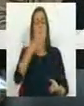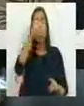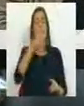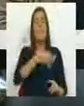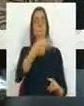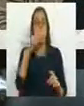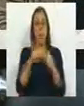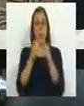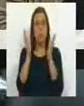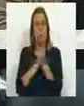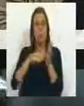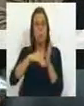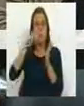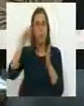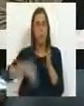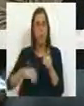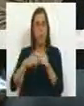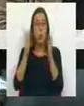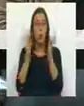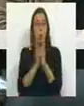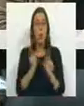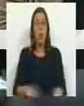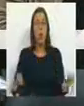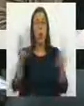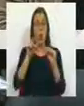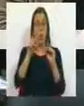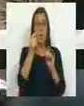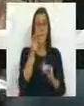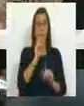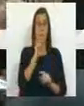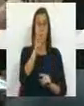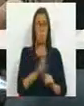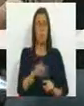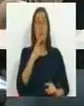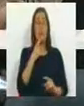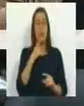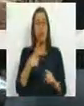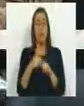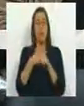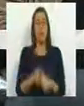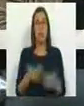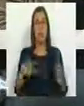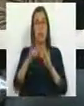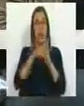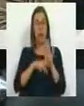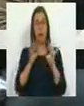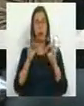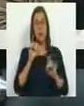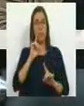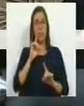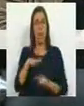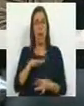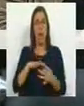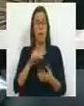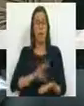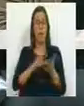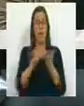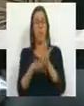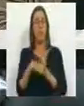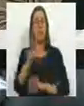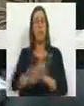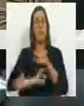maio, todos assinassem os contratos de acordo com as novas gerbas, isso significava que não estávamos a cumprir regras determinantes no âmbito do financiamento